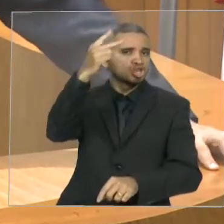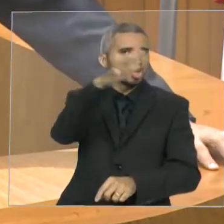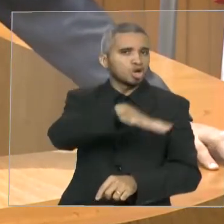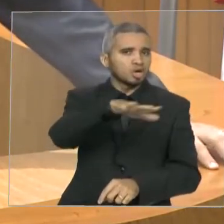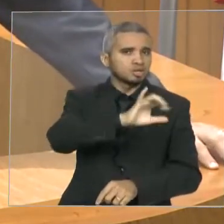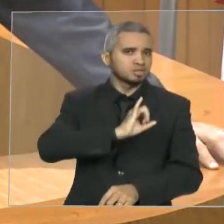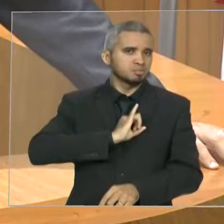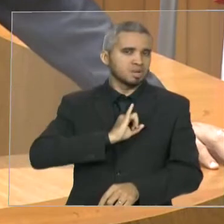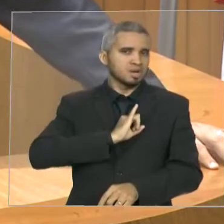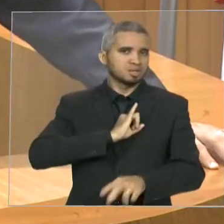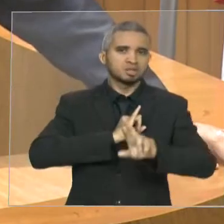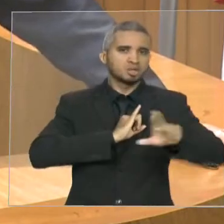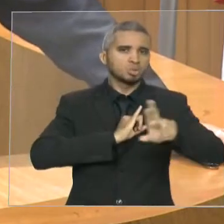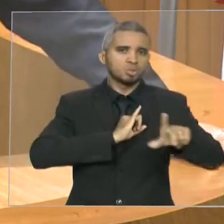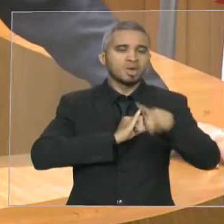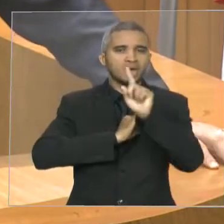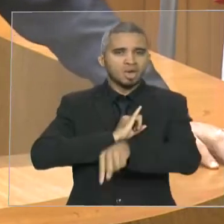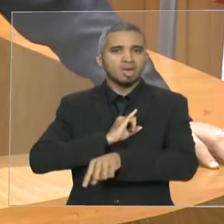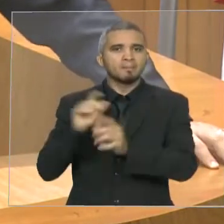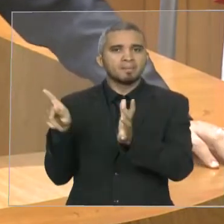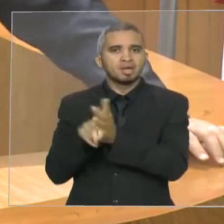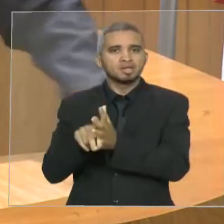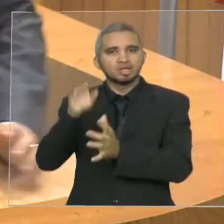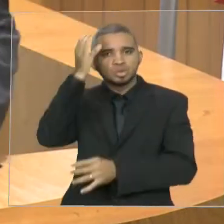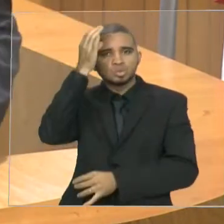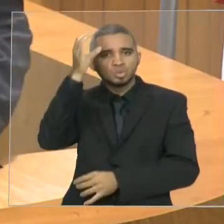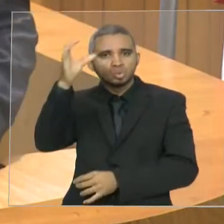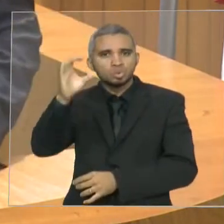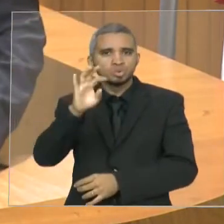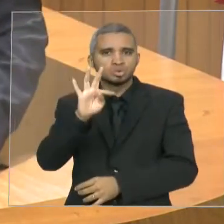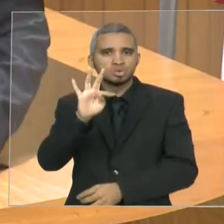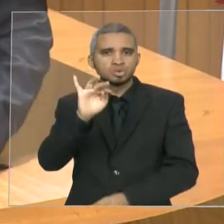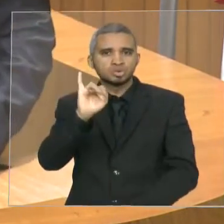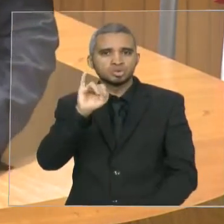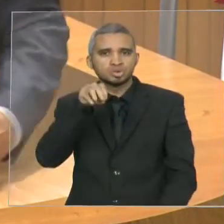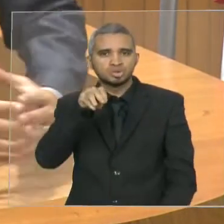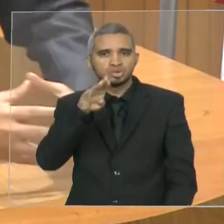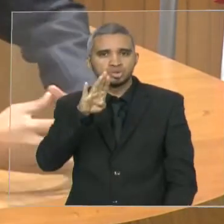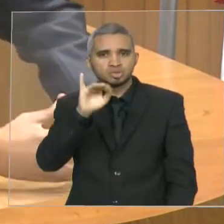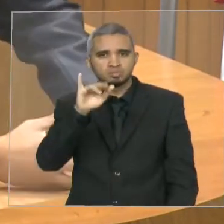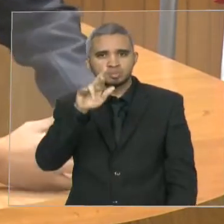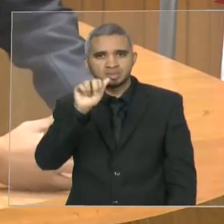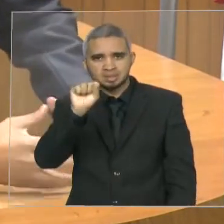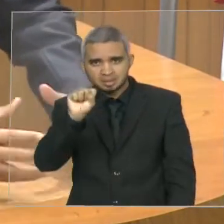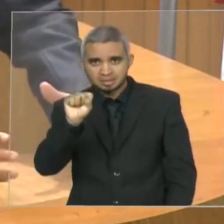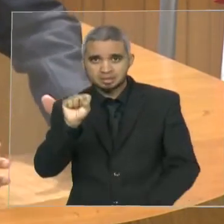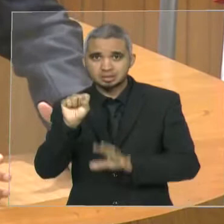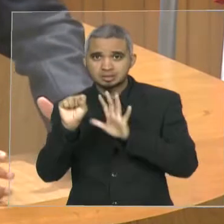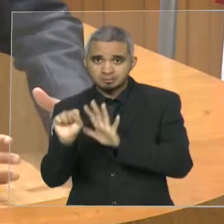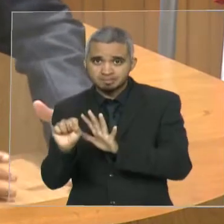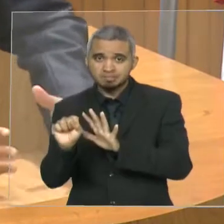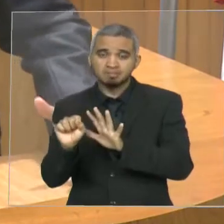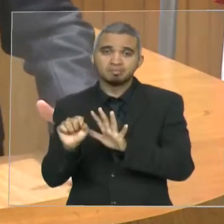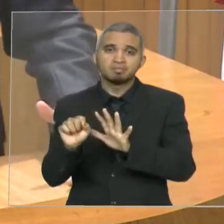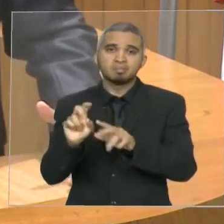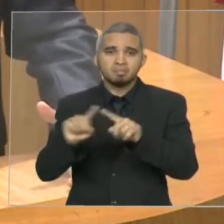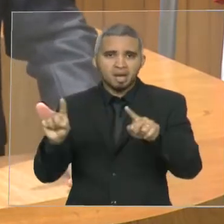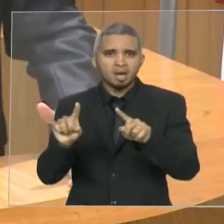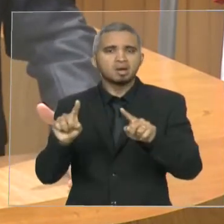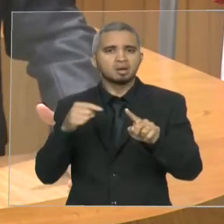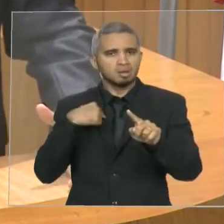é de cultura timbira, mas a gente buscou um diálogo